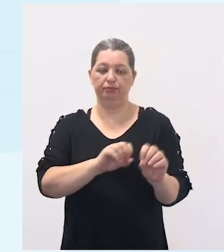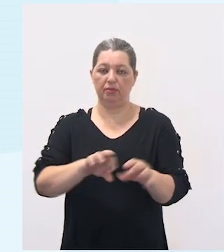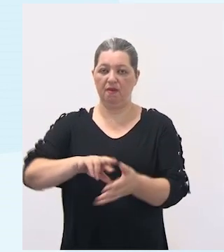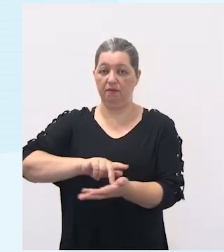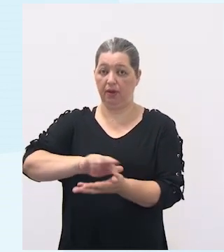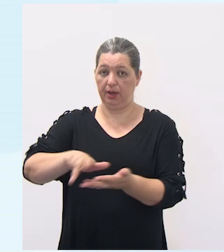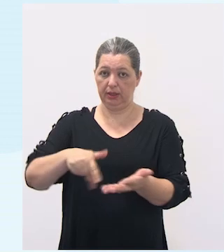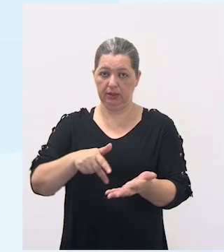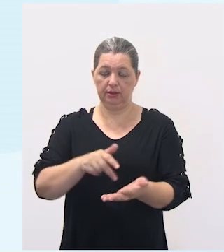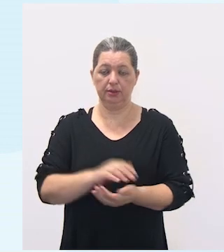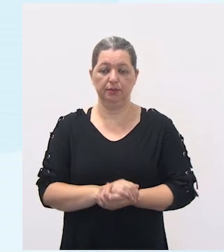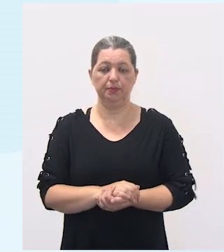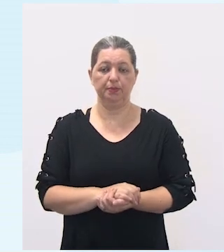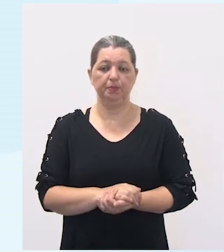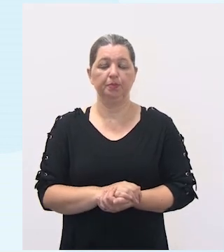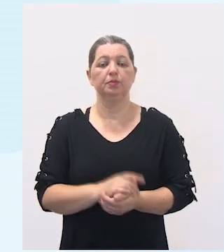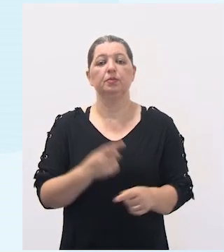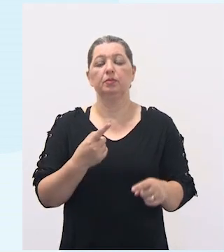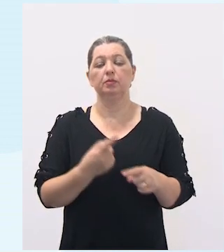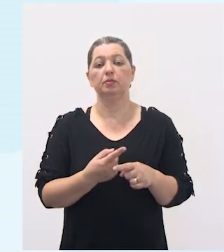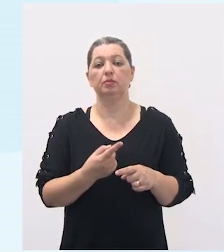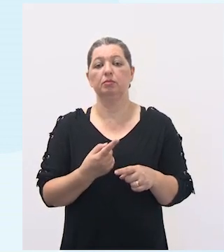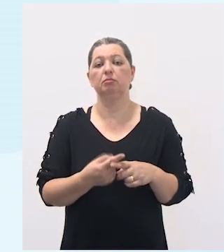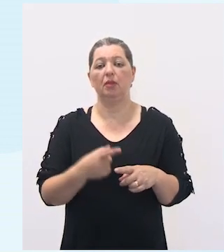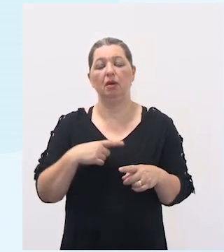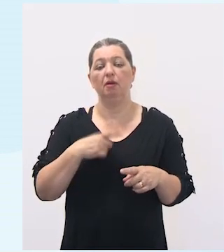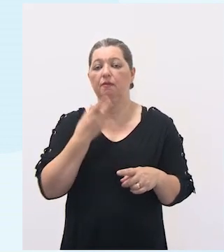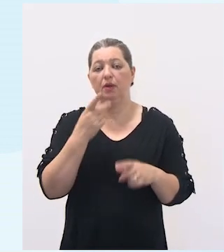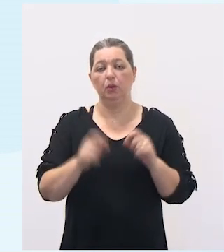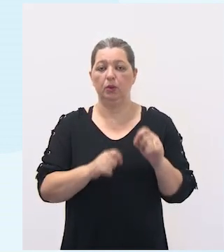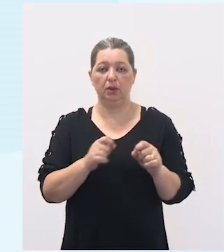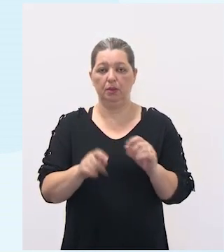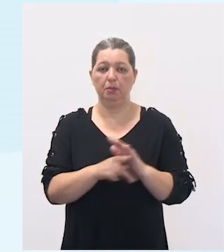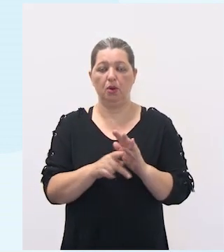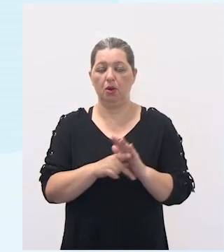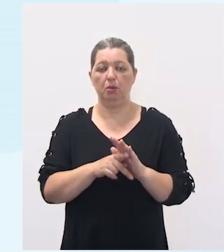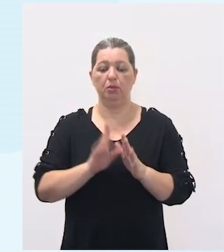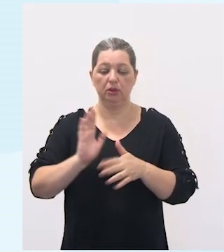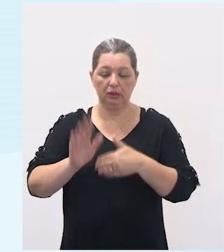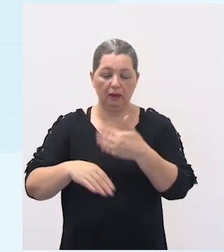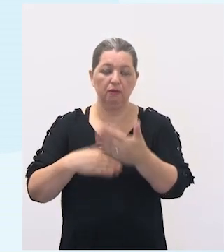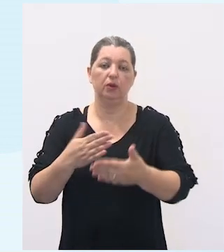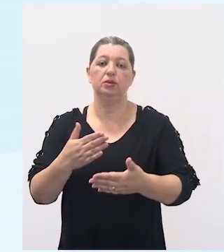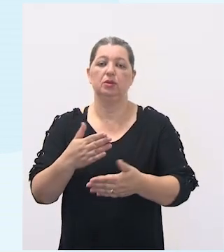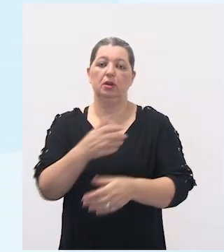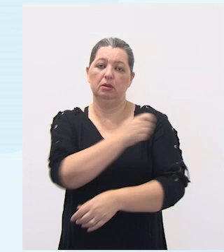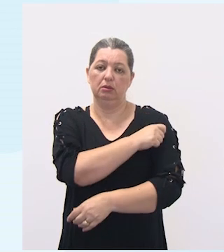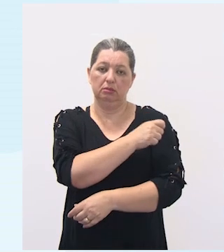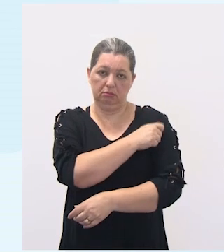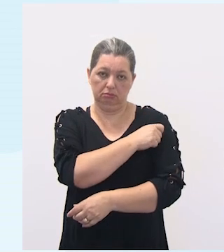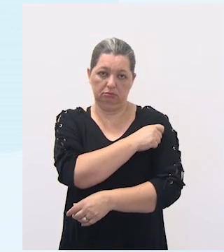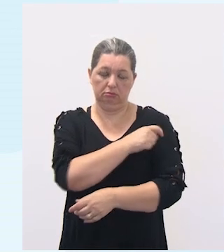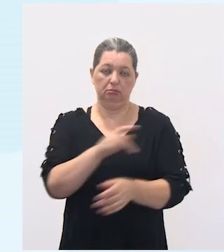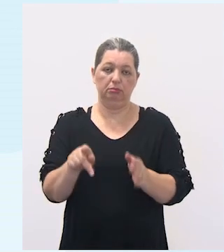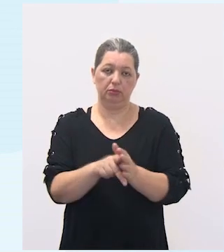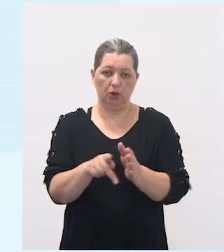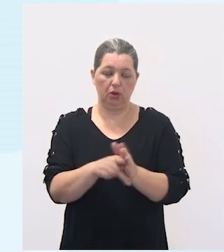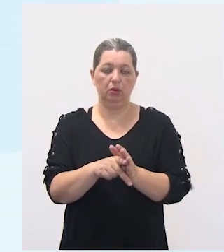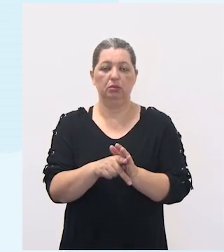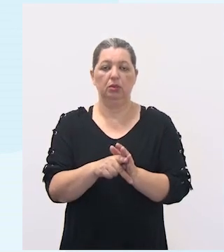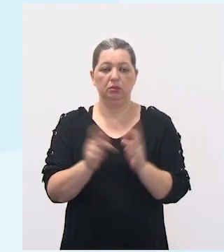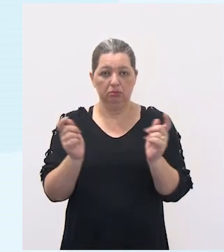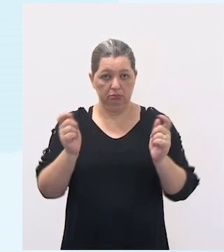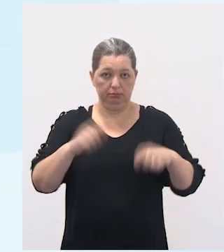ensino, e ela fala justamente sobre o desempenho dos nossos estudantes em níveis de proficiência. Eu vou